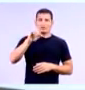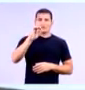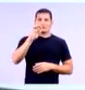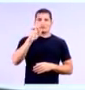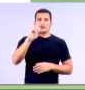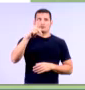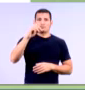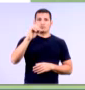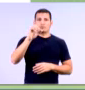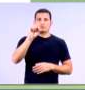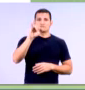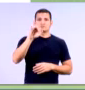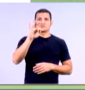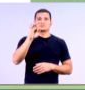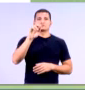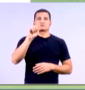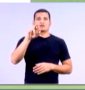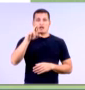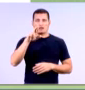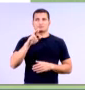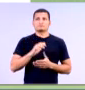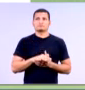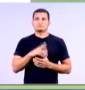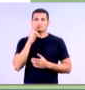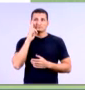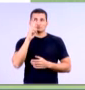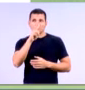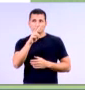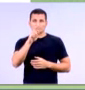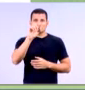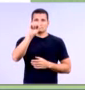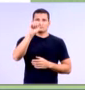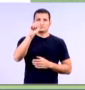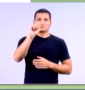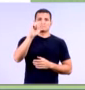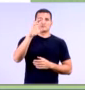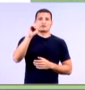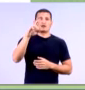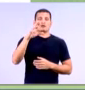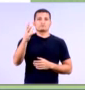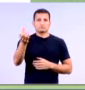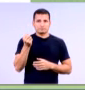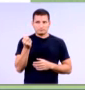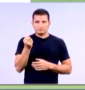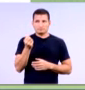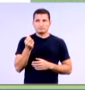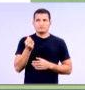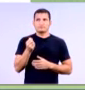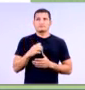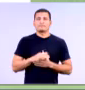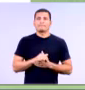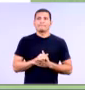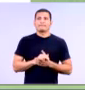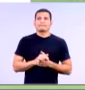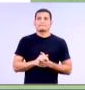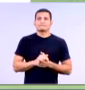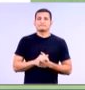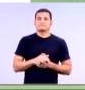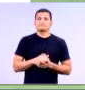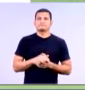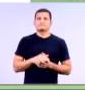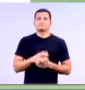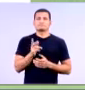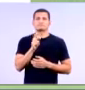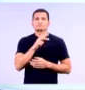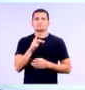depositar. Olha aqui o método sacar e o método depositar. Há grandes questões. Professor,